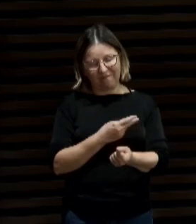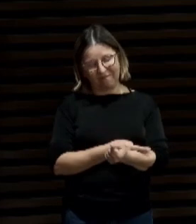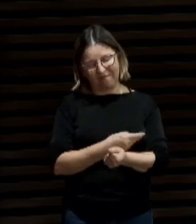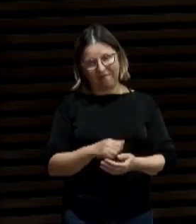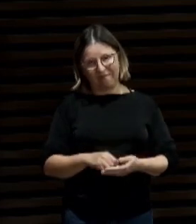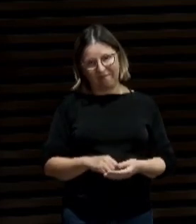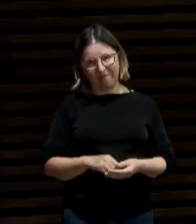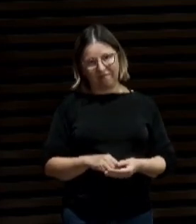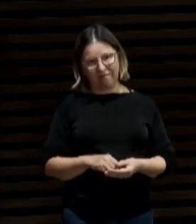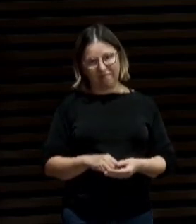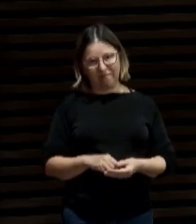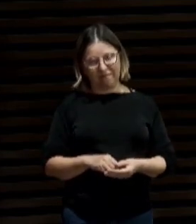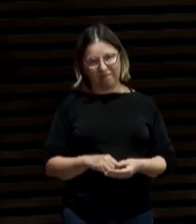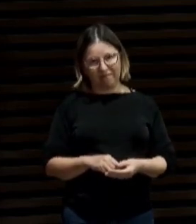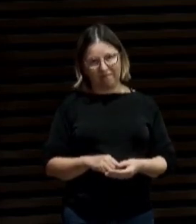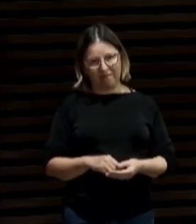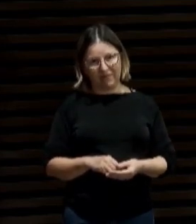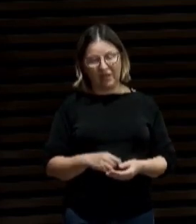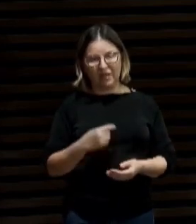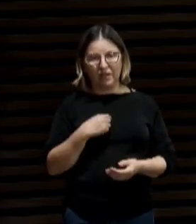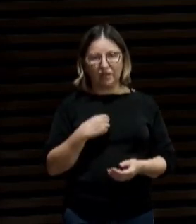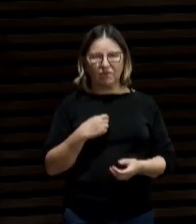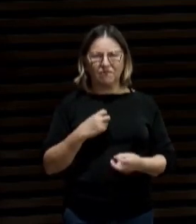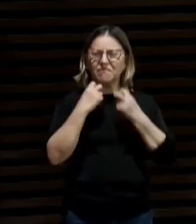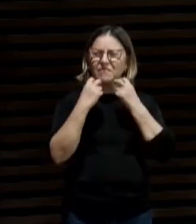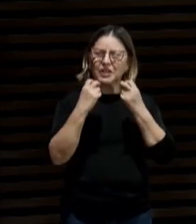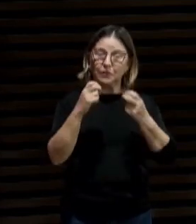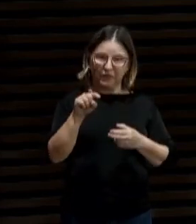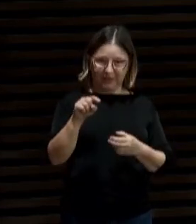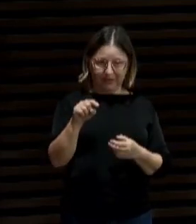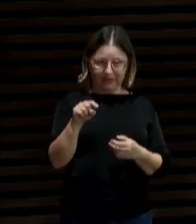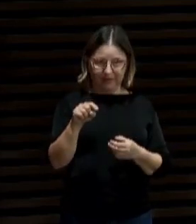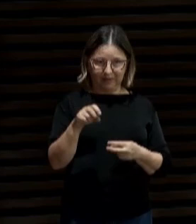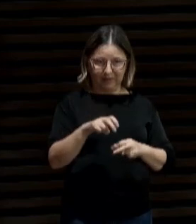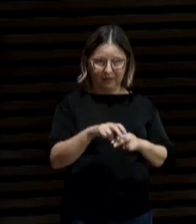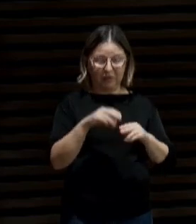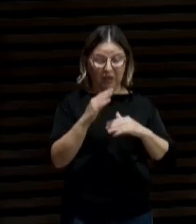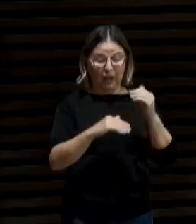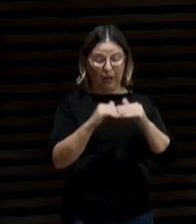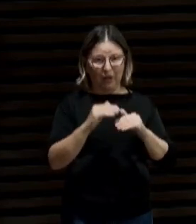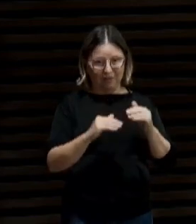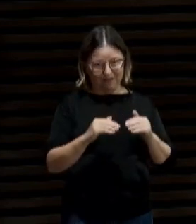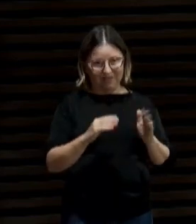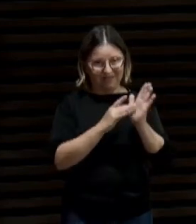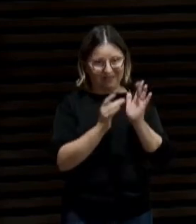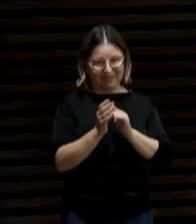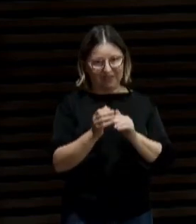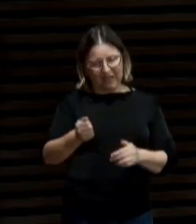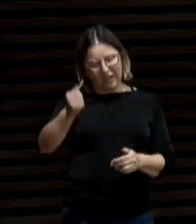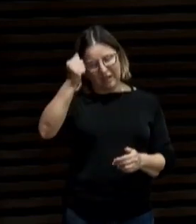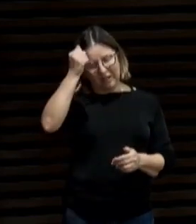Então, o meu apelo a você é aquele que Jesus fez há 2000 anos. Arrependa-se